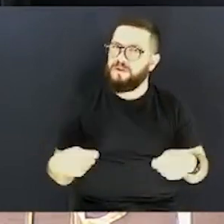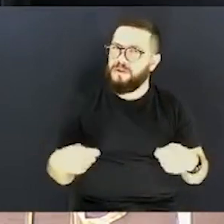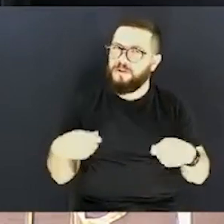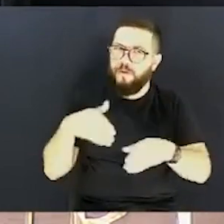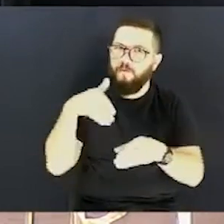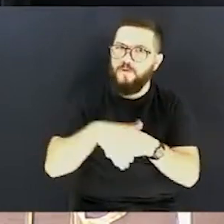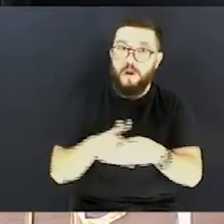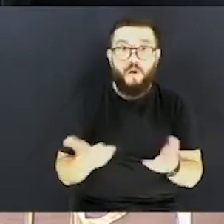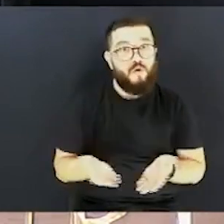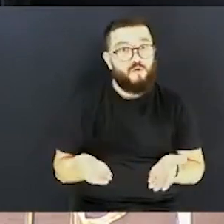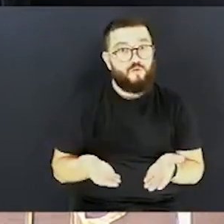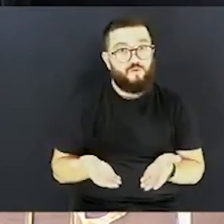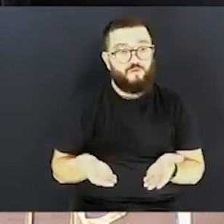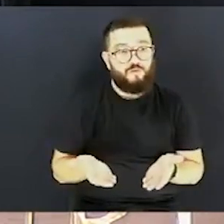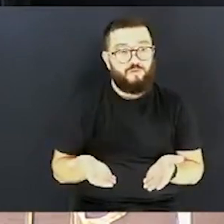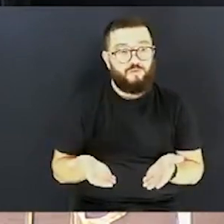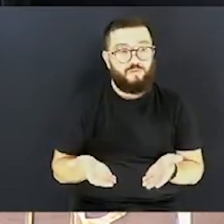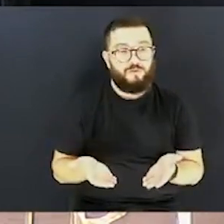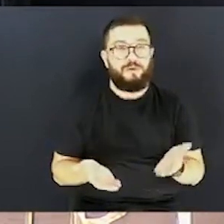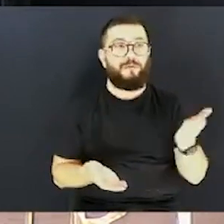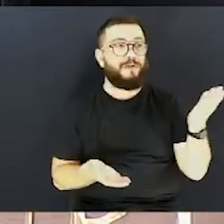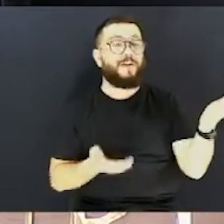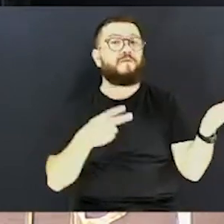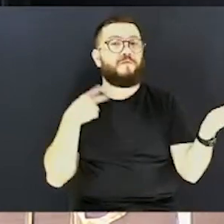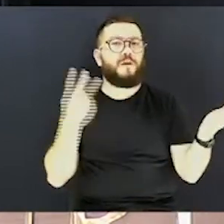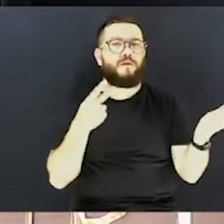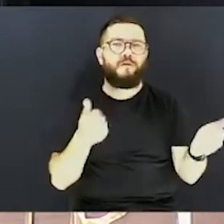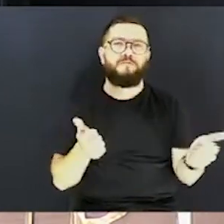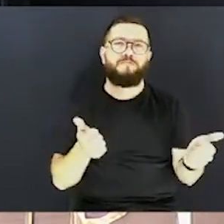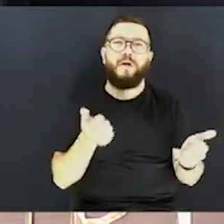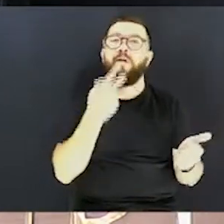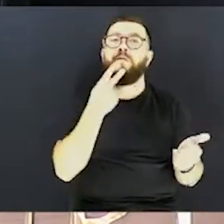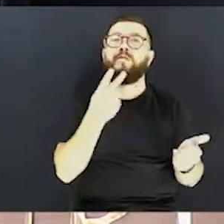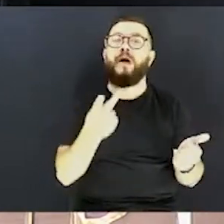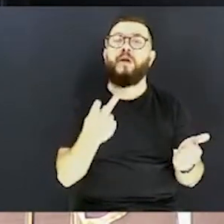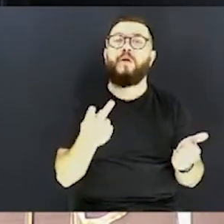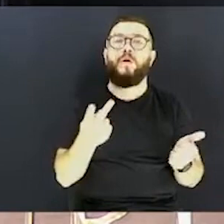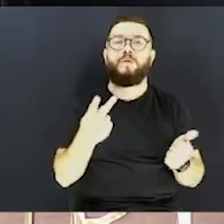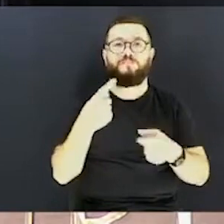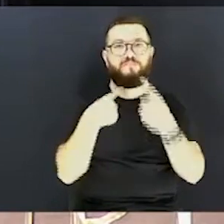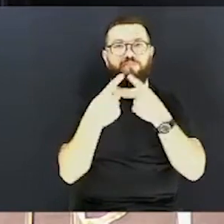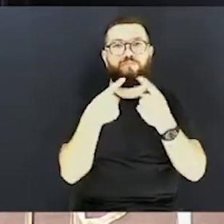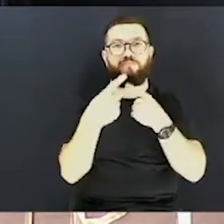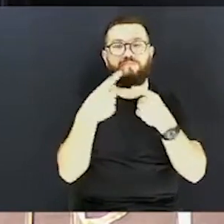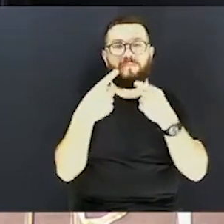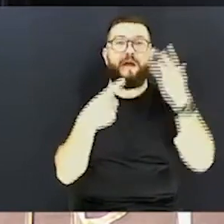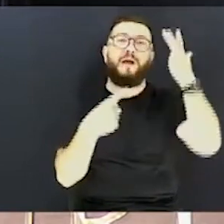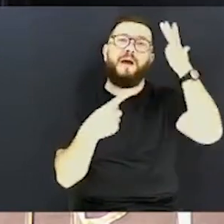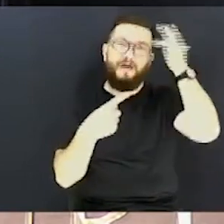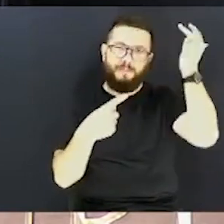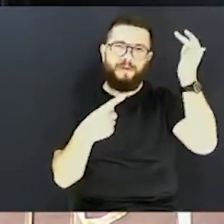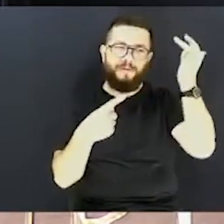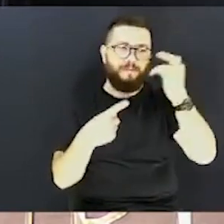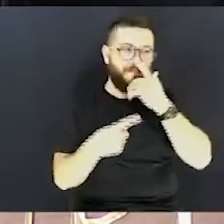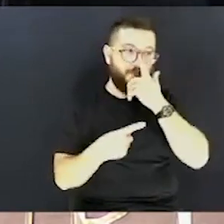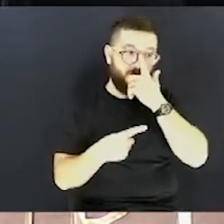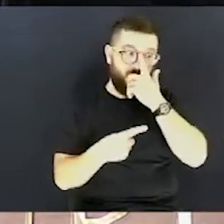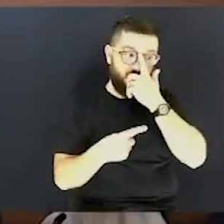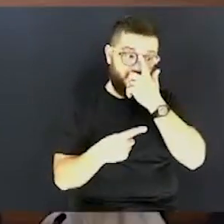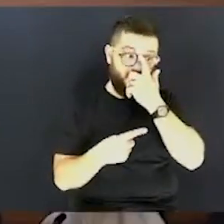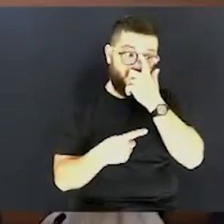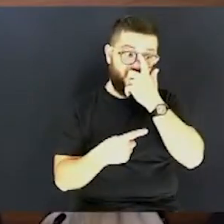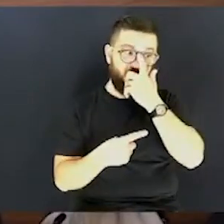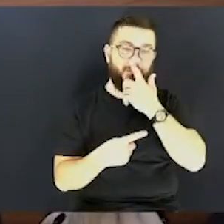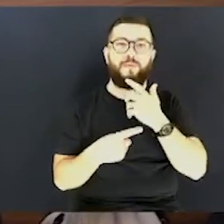os vereadores se propuseram a fazer discussão em segundo turno. Vereadora professora Josete. Presidente. Em respeito